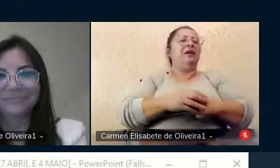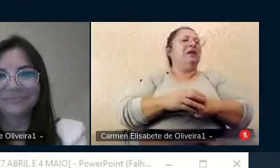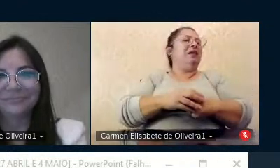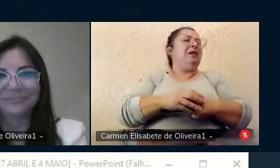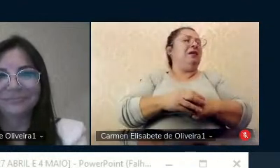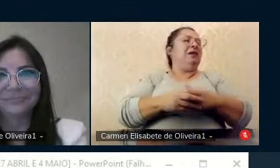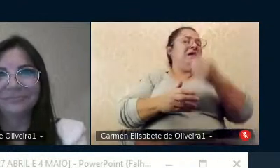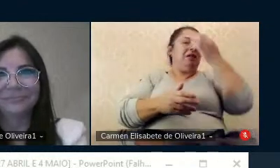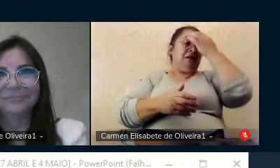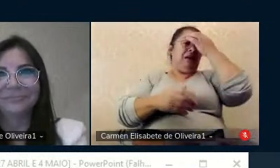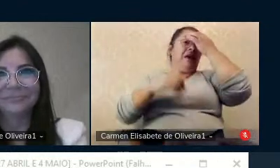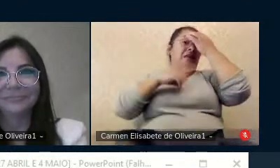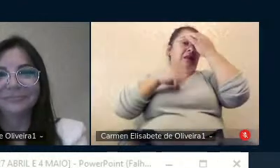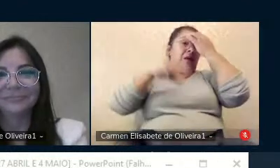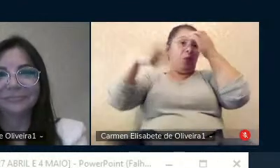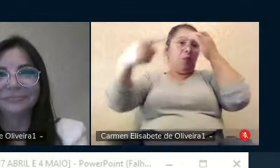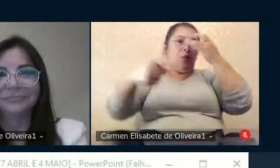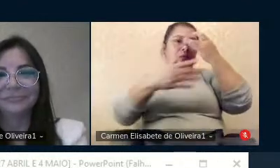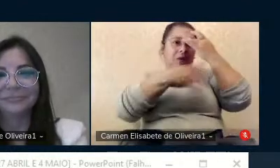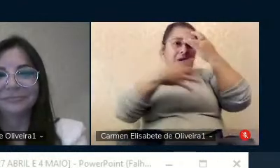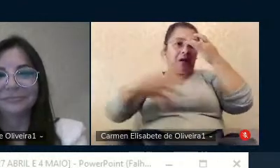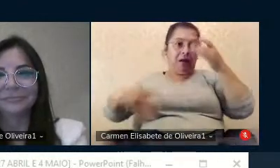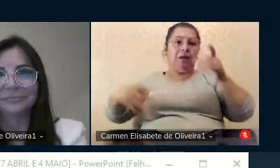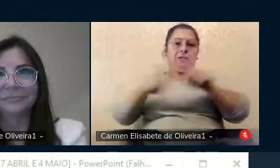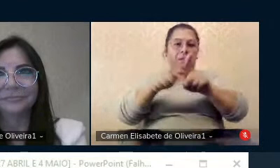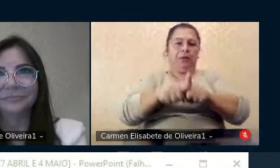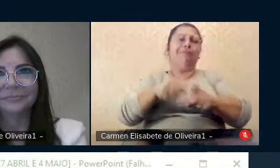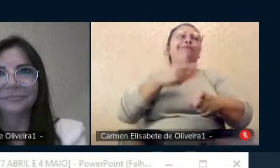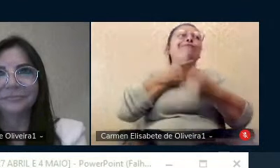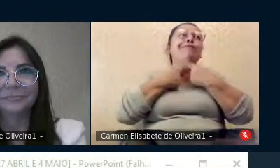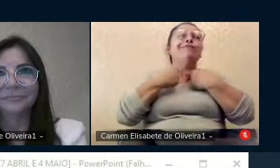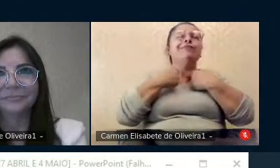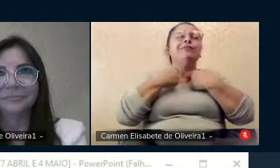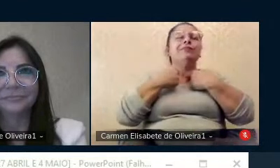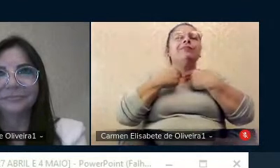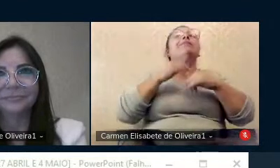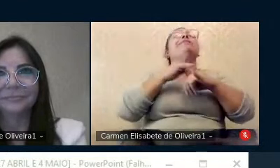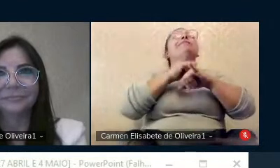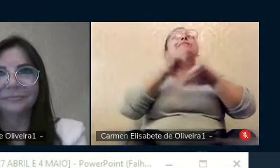outro haikai que eu gosto, que diz assim,